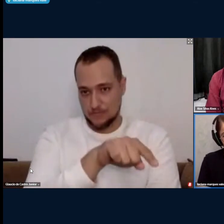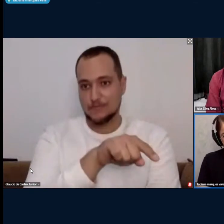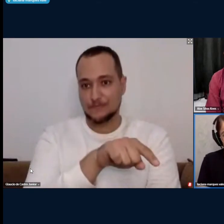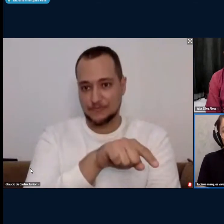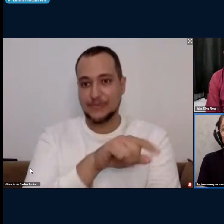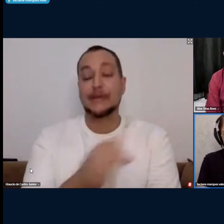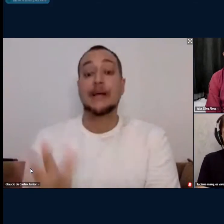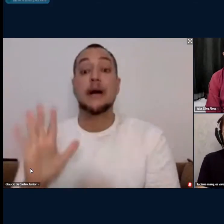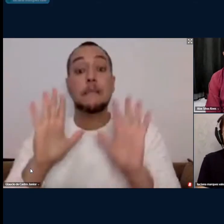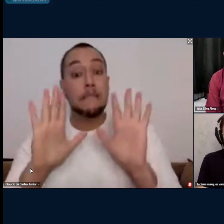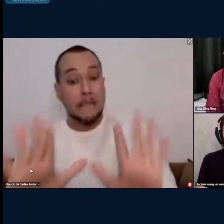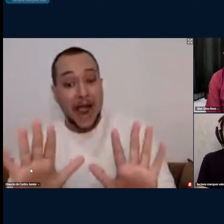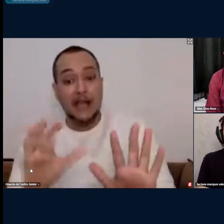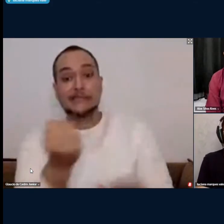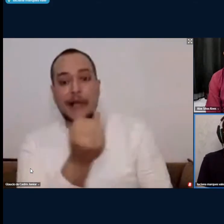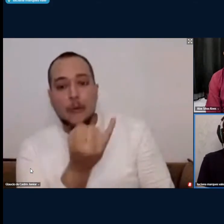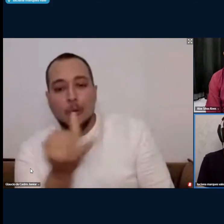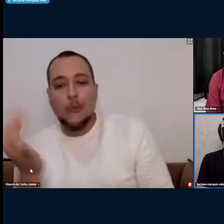lexicais.